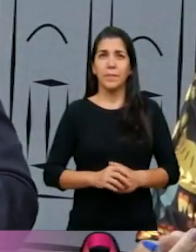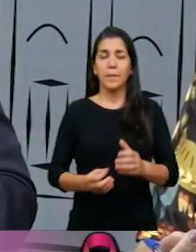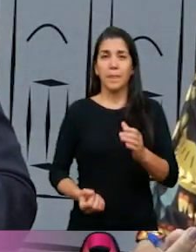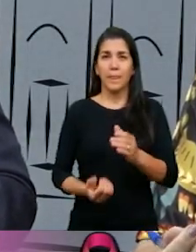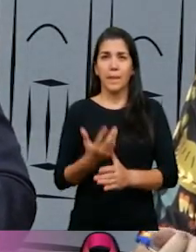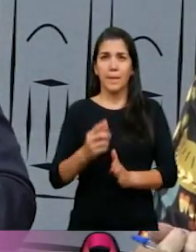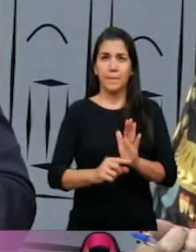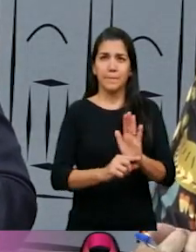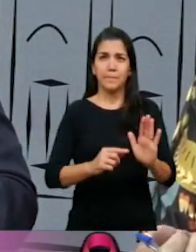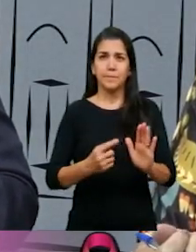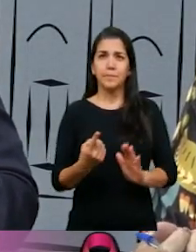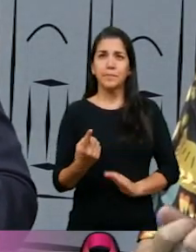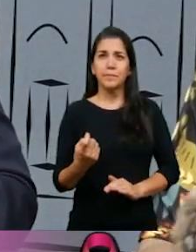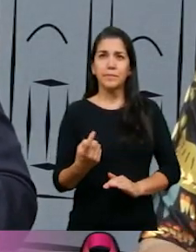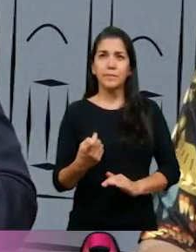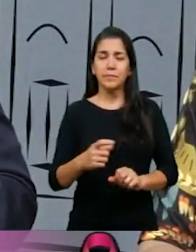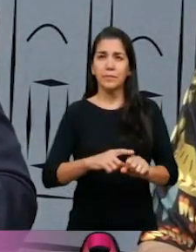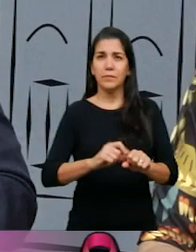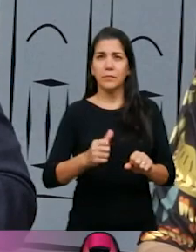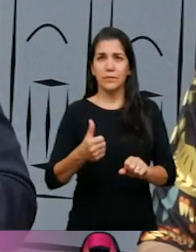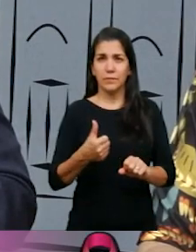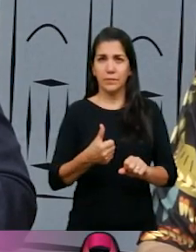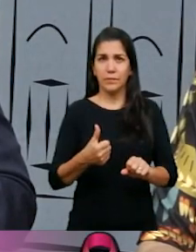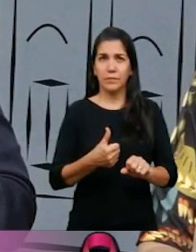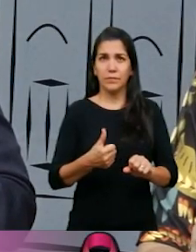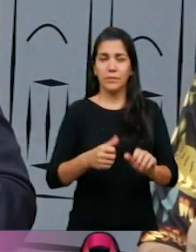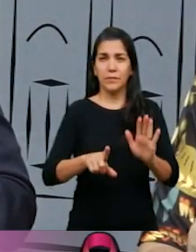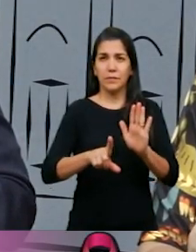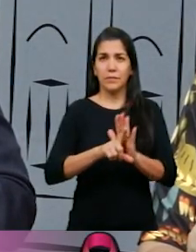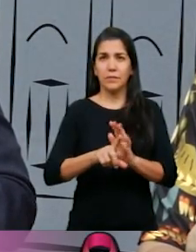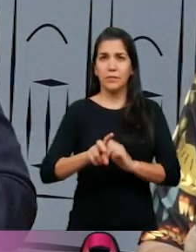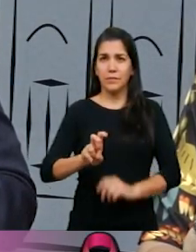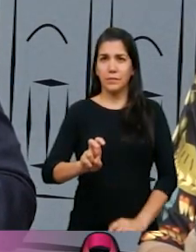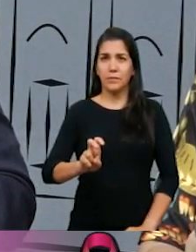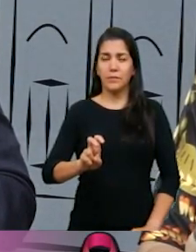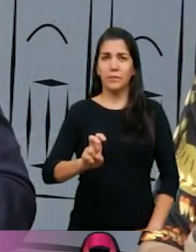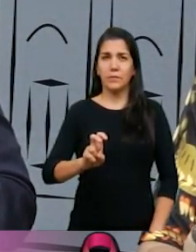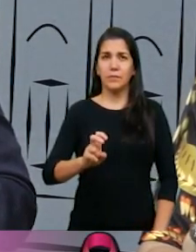o parágrafo único no artigo 1º da Lei Municipal número